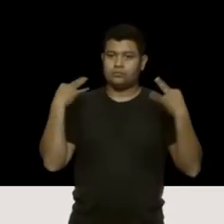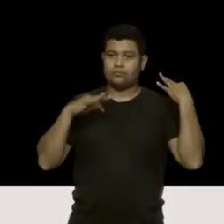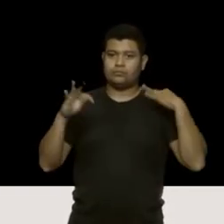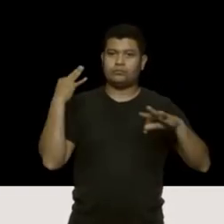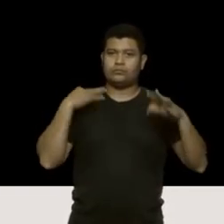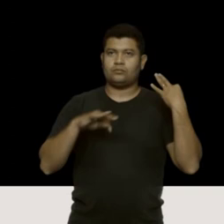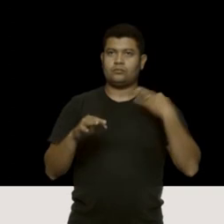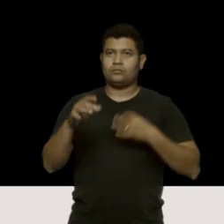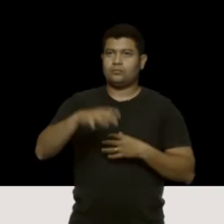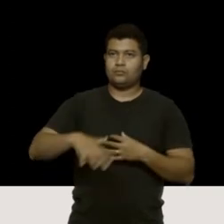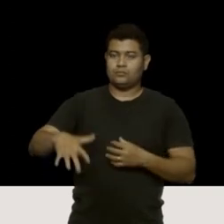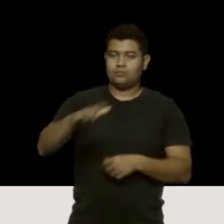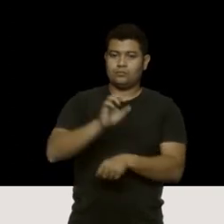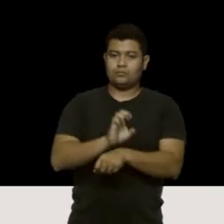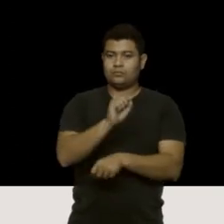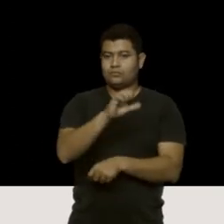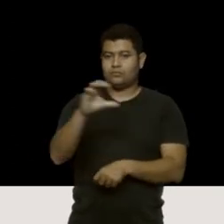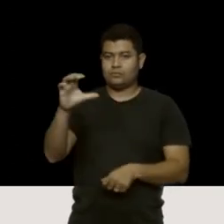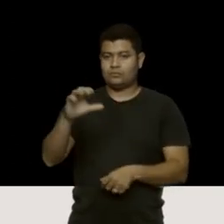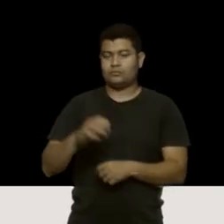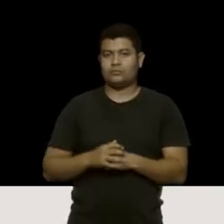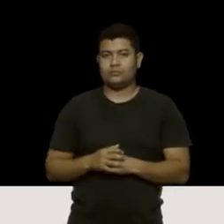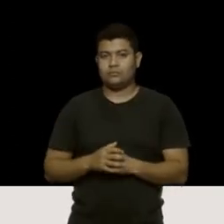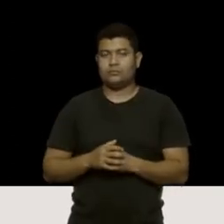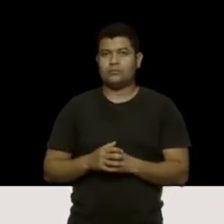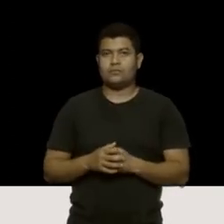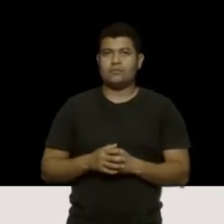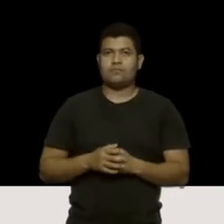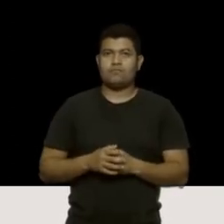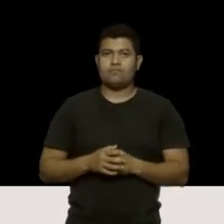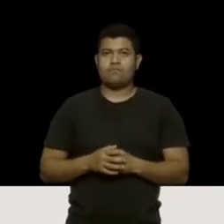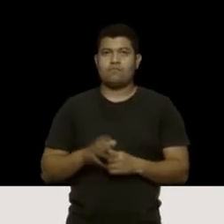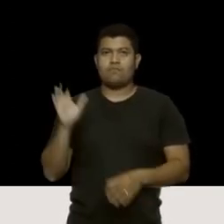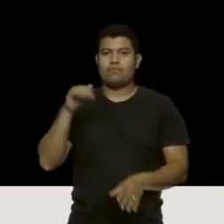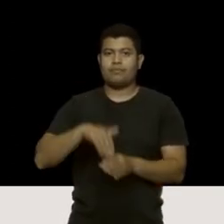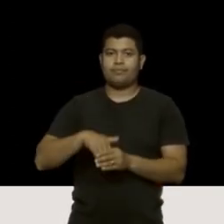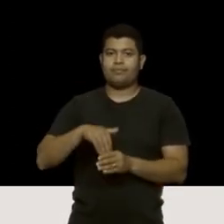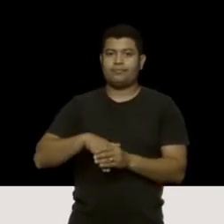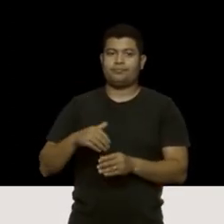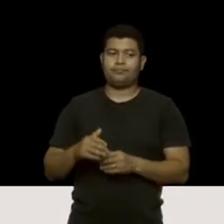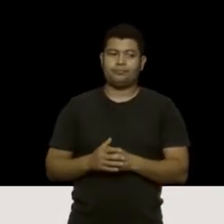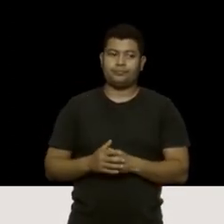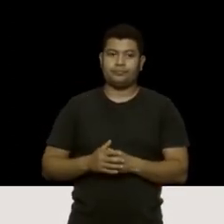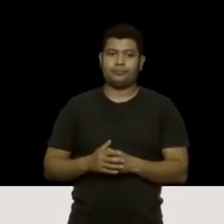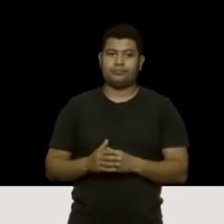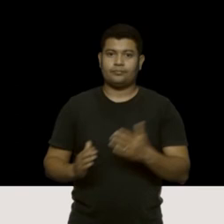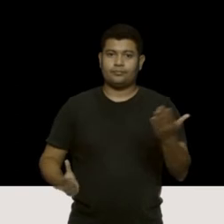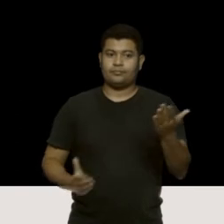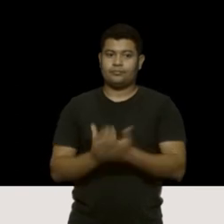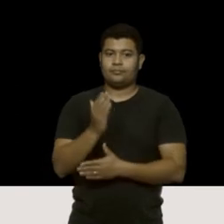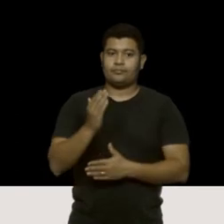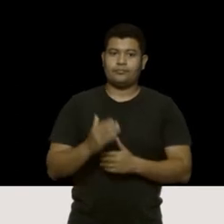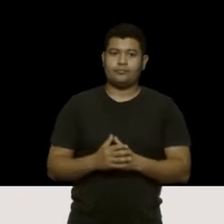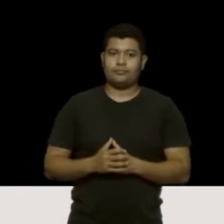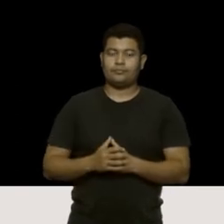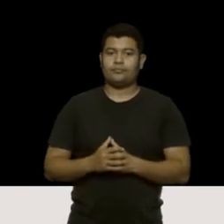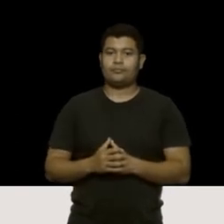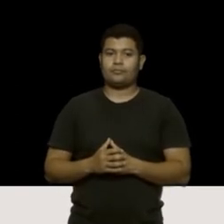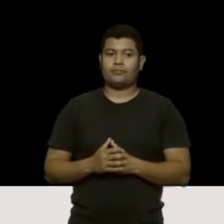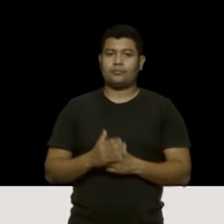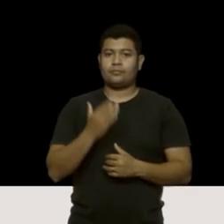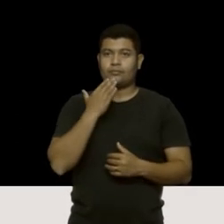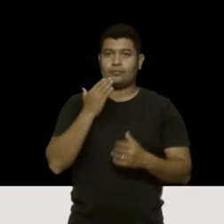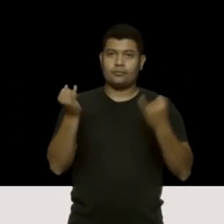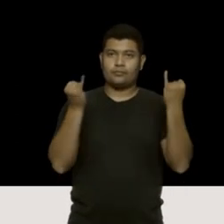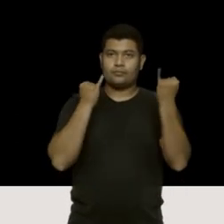no âmbito do Estado de Santa Catarina. Em votação. Aprovado. Pedidos